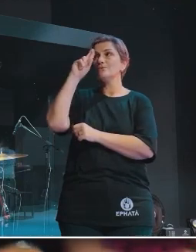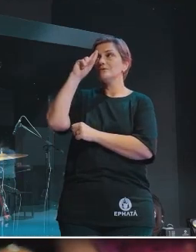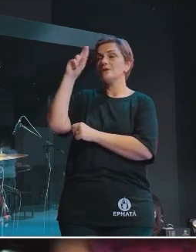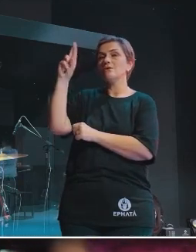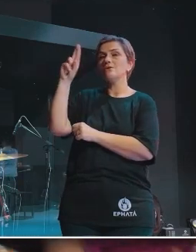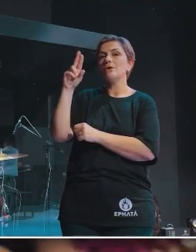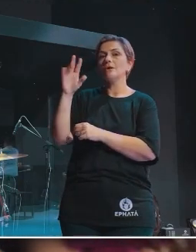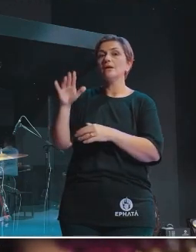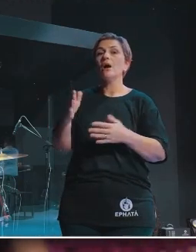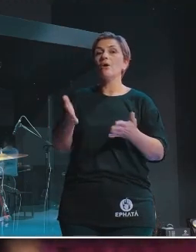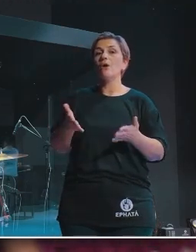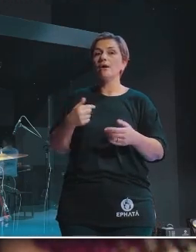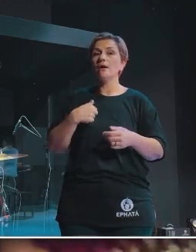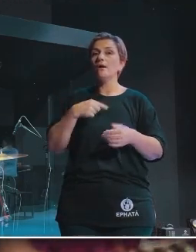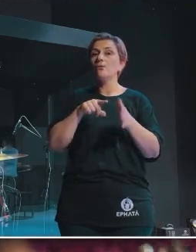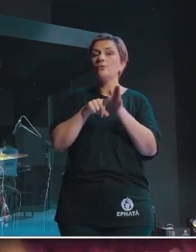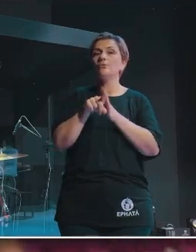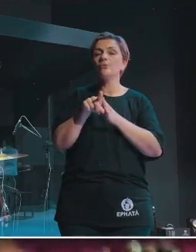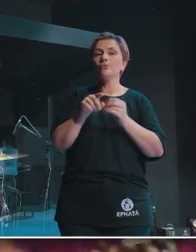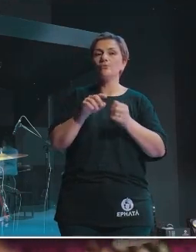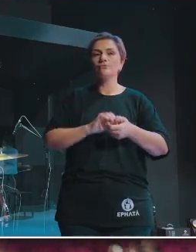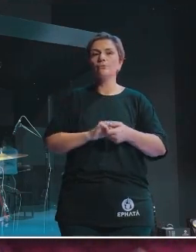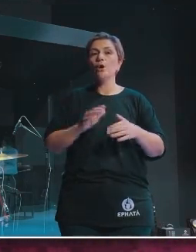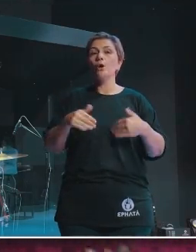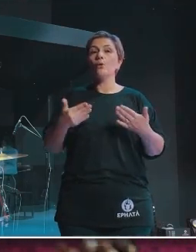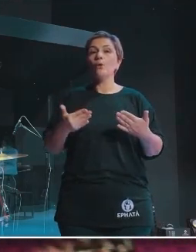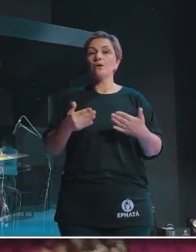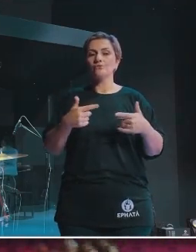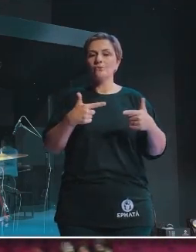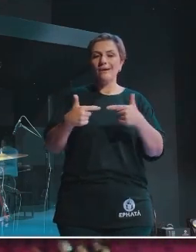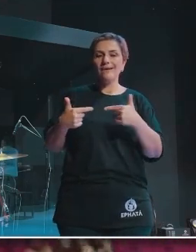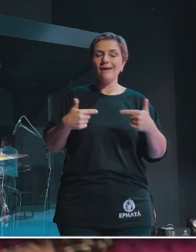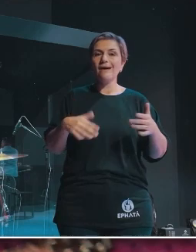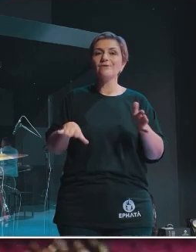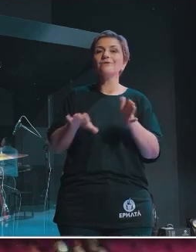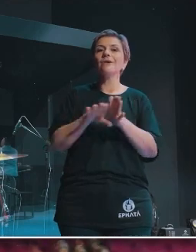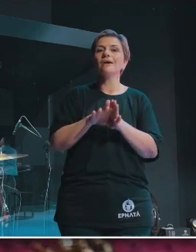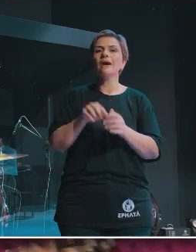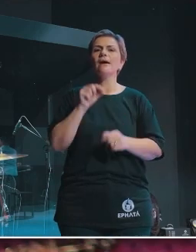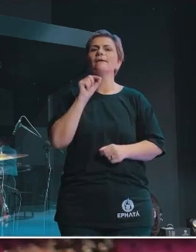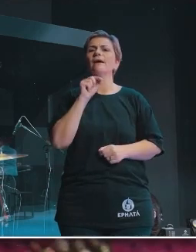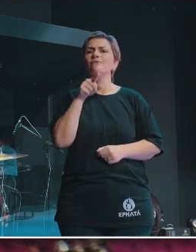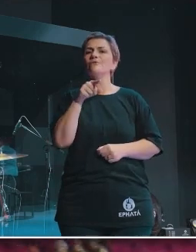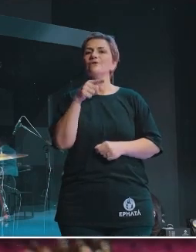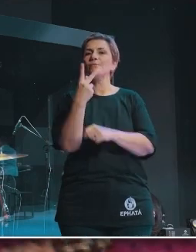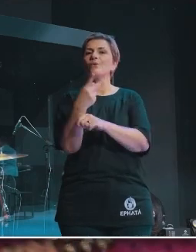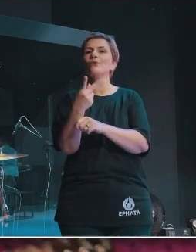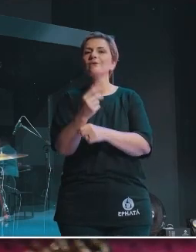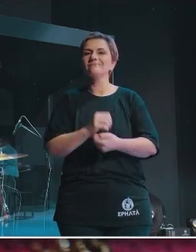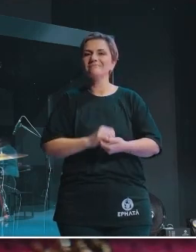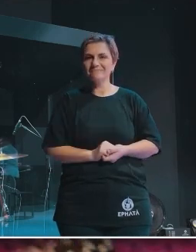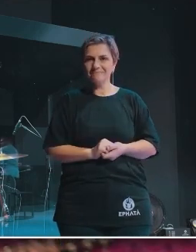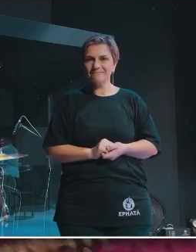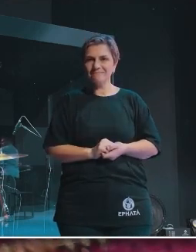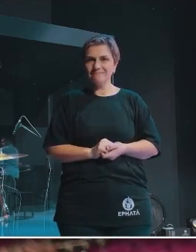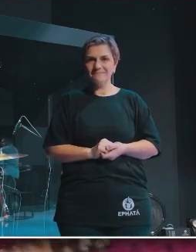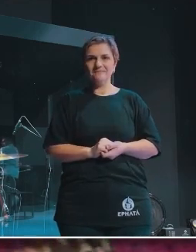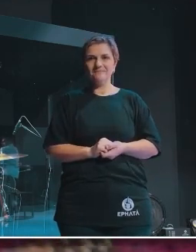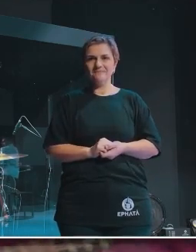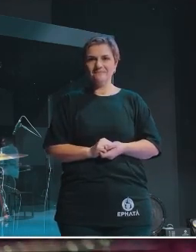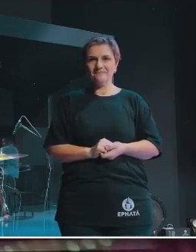Agora eu te pergunto, quando a guerra chega, quem você busca? Ai, ai,